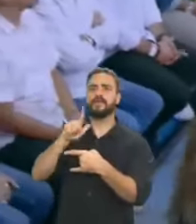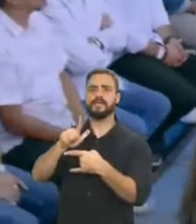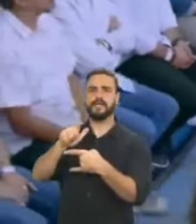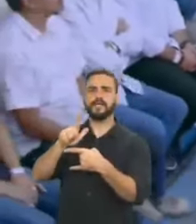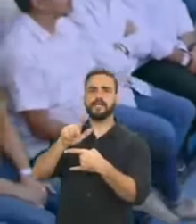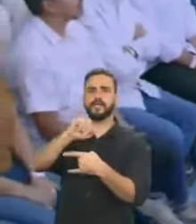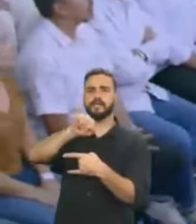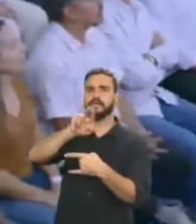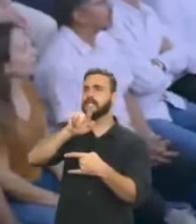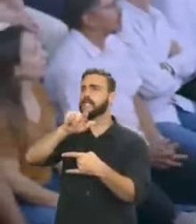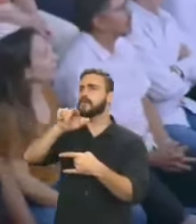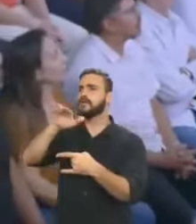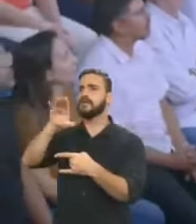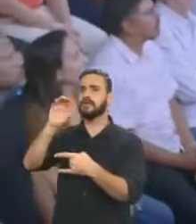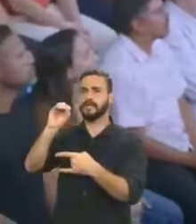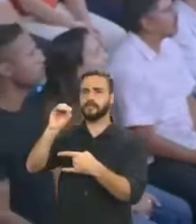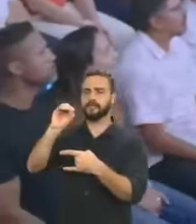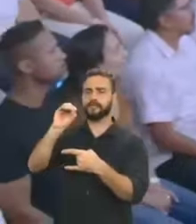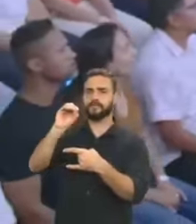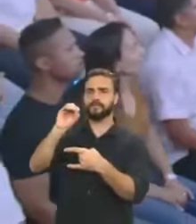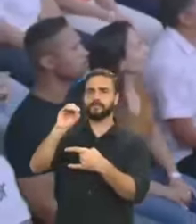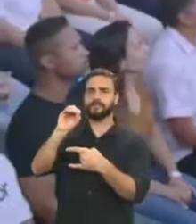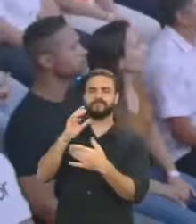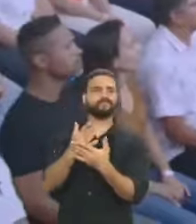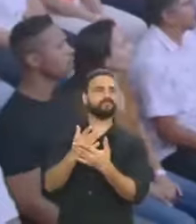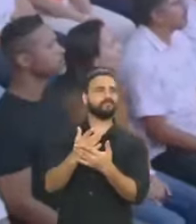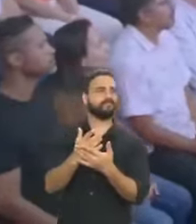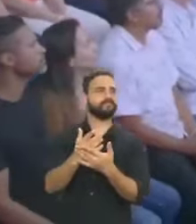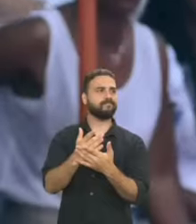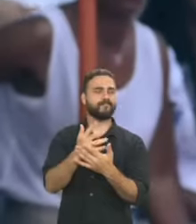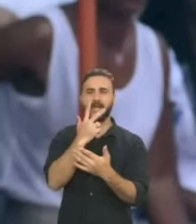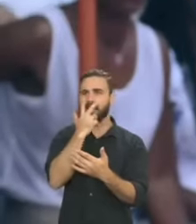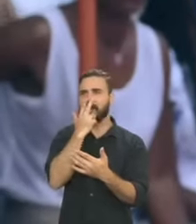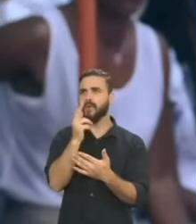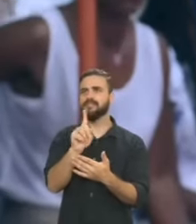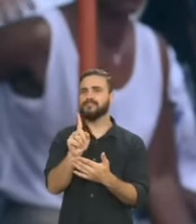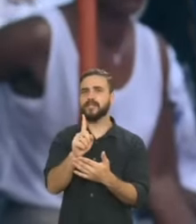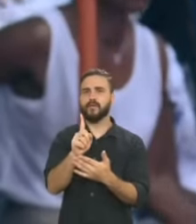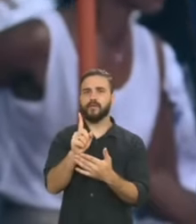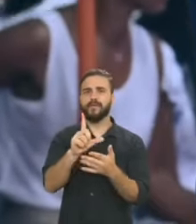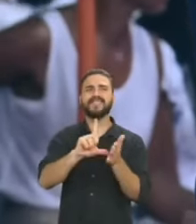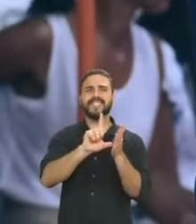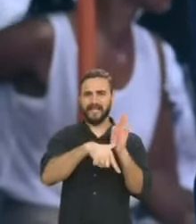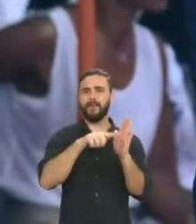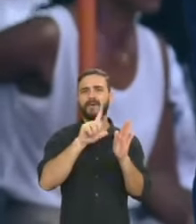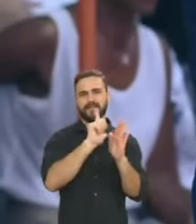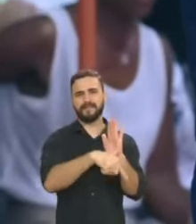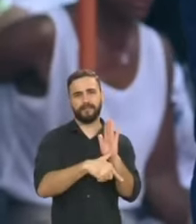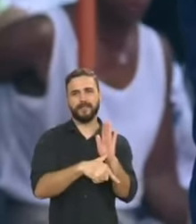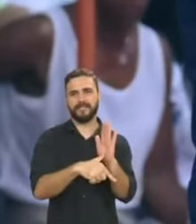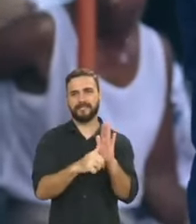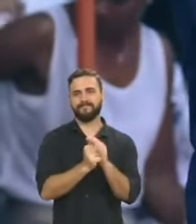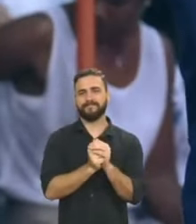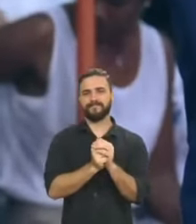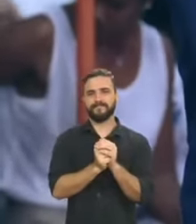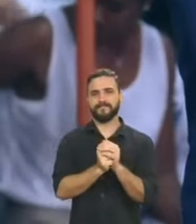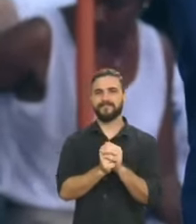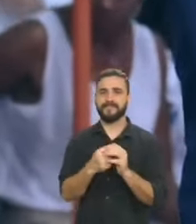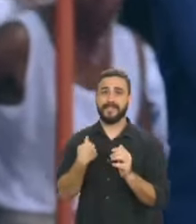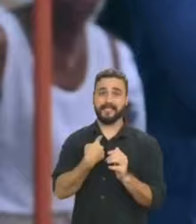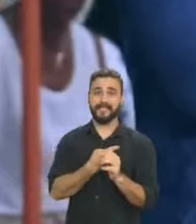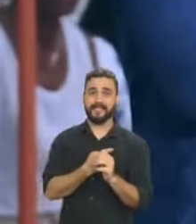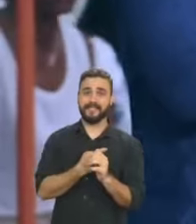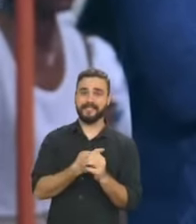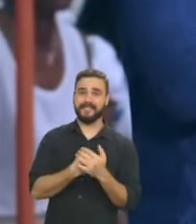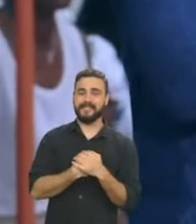Juliano entrou? Tá bom. Eu acho que o Juliano vai ficar para daqui a pouco. É, porque ele está ao vivo, gente. E nós também. E